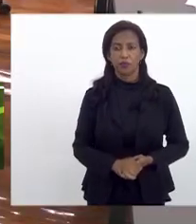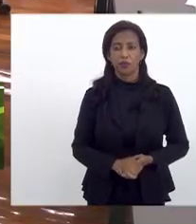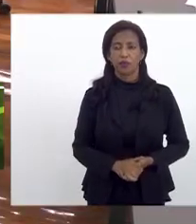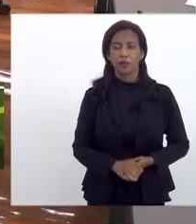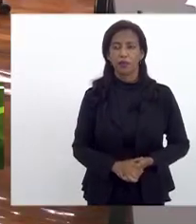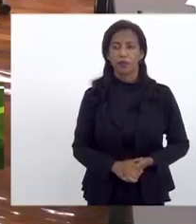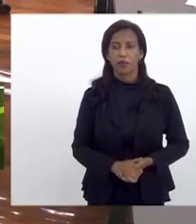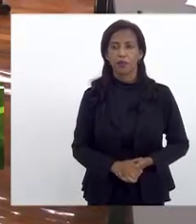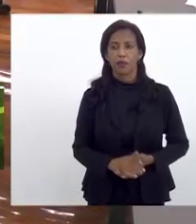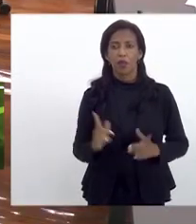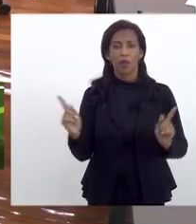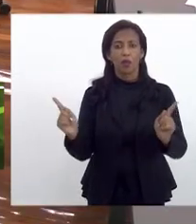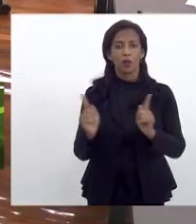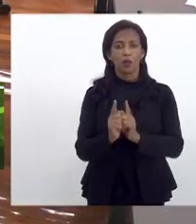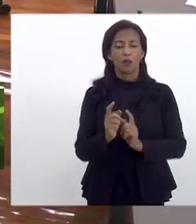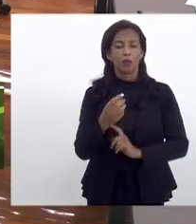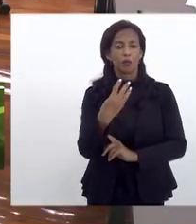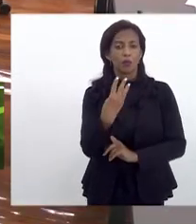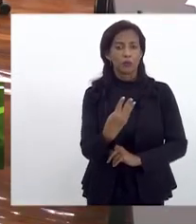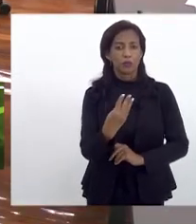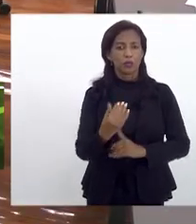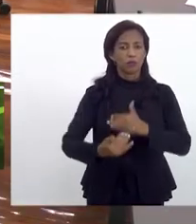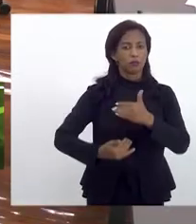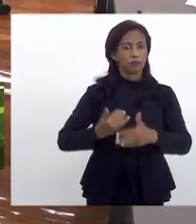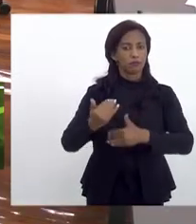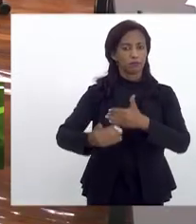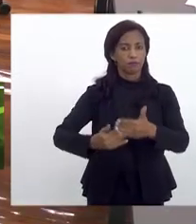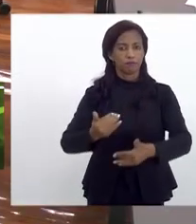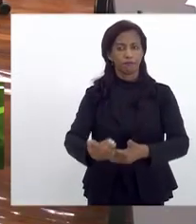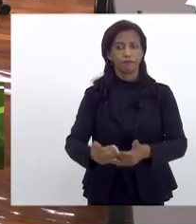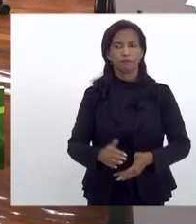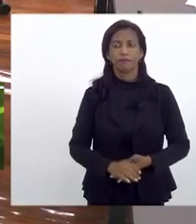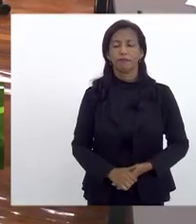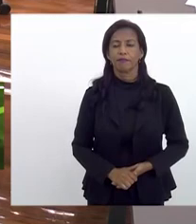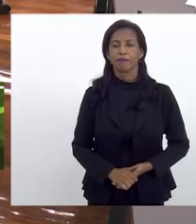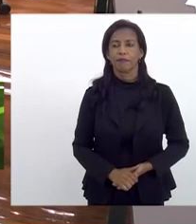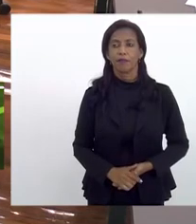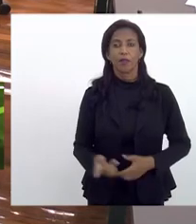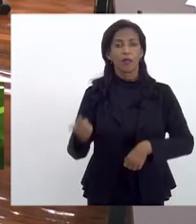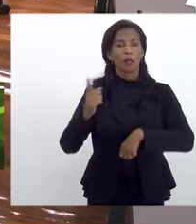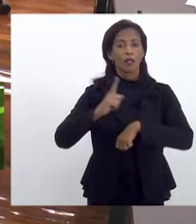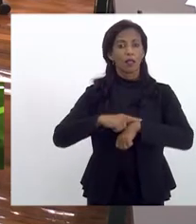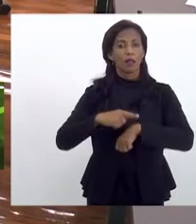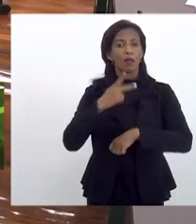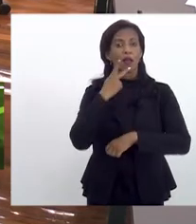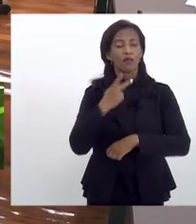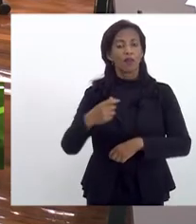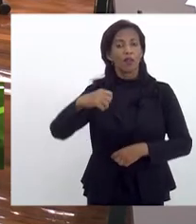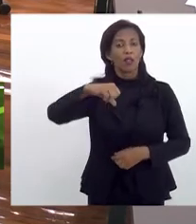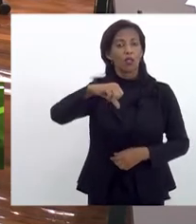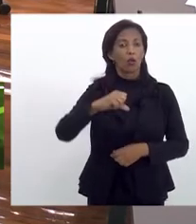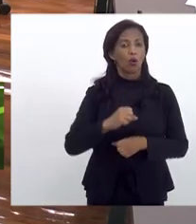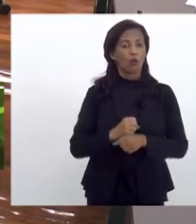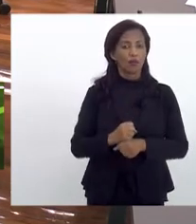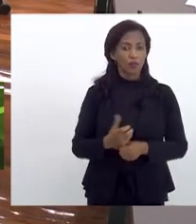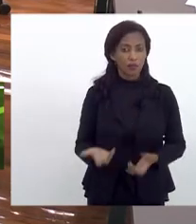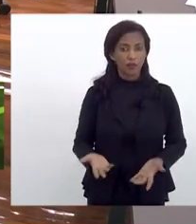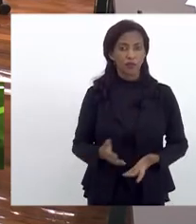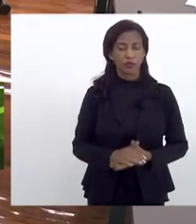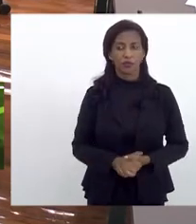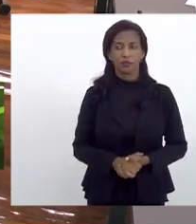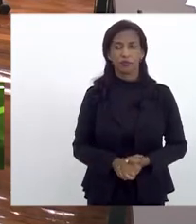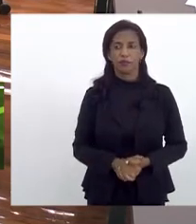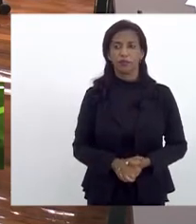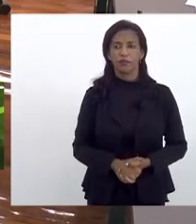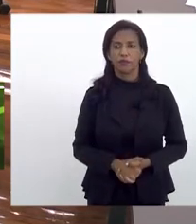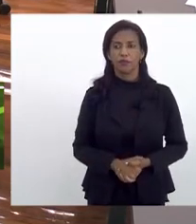compreenda No mínimo 3 exercícios financeiros Subsequência Ao pedido de Sim, ao mesmo tempo Ela fala que é 9 anos Aqui Ela fala que é 9 anos É o